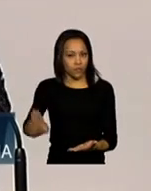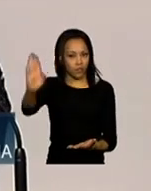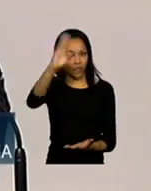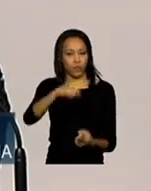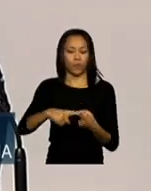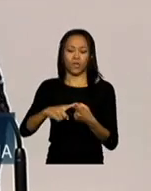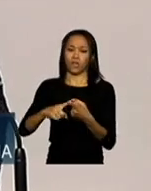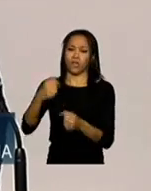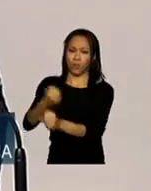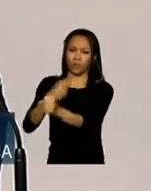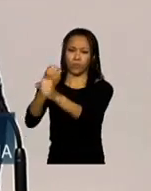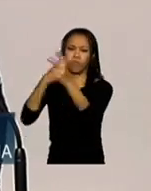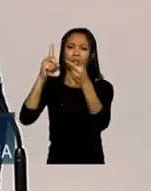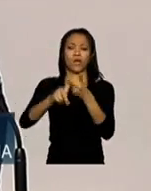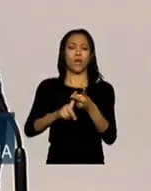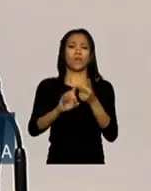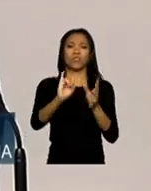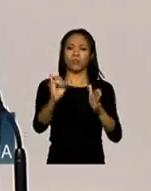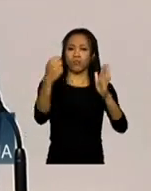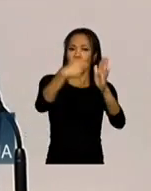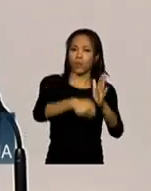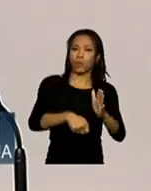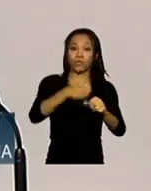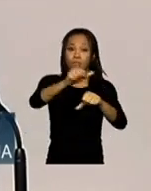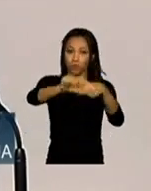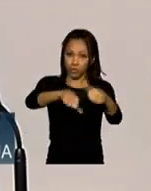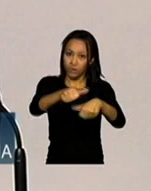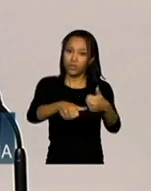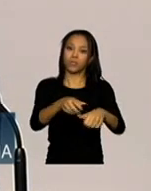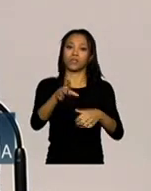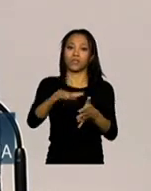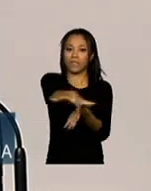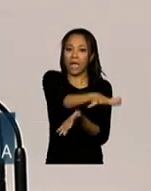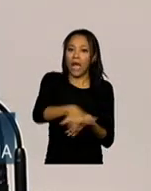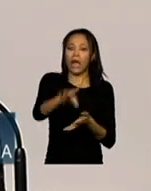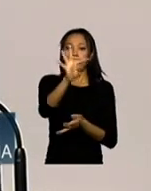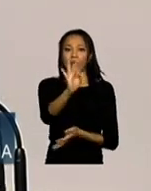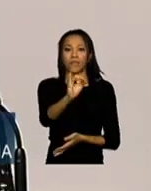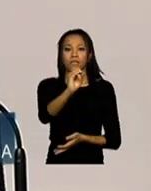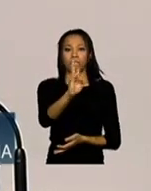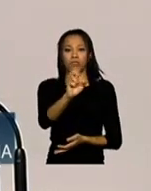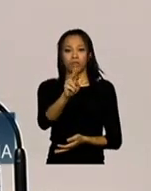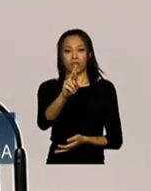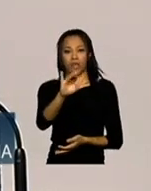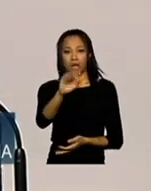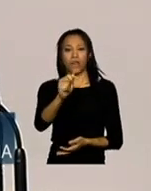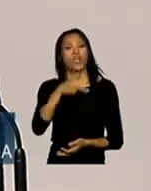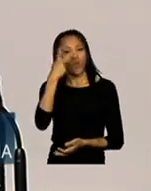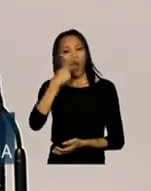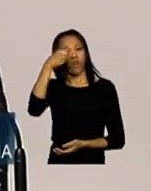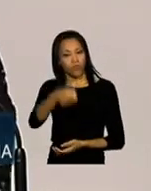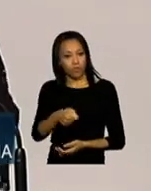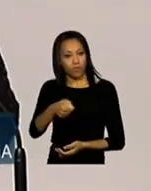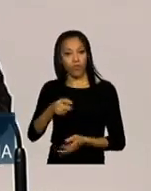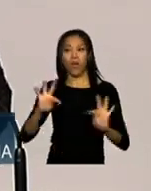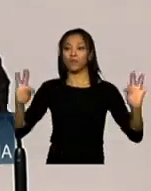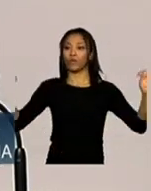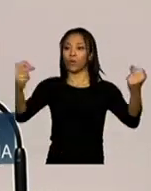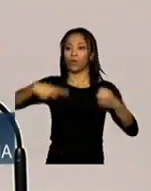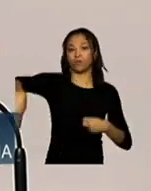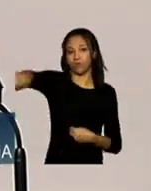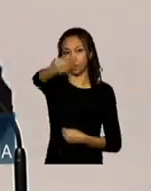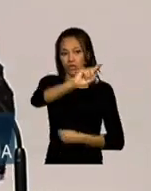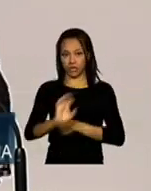da reforma tributária, são compromissos que eu reafirmo a todos os industriais reunidos aqui.